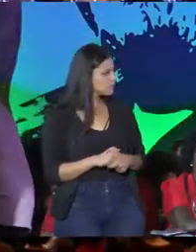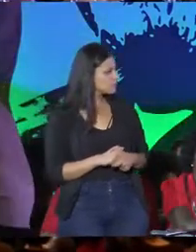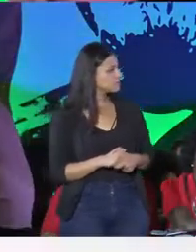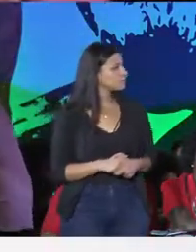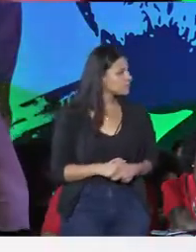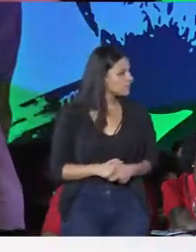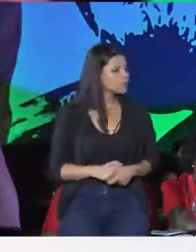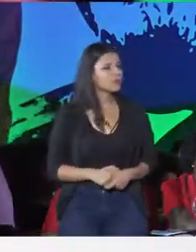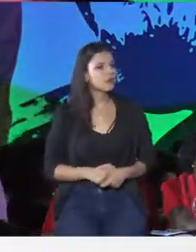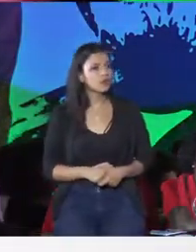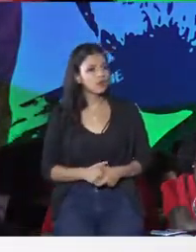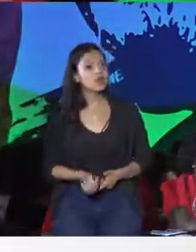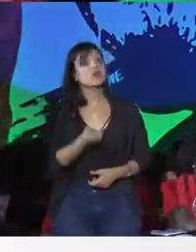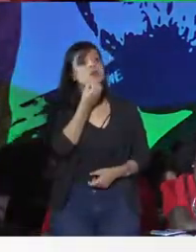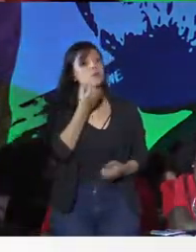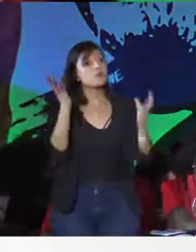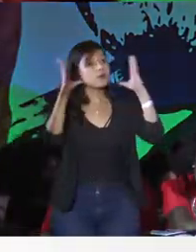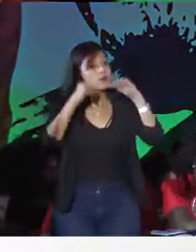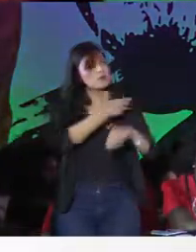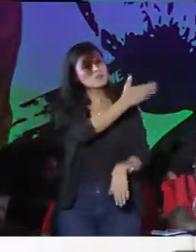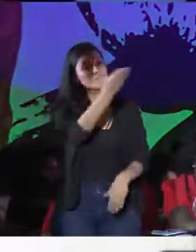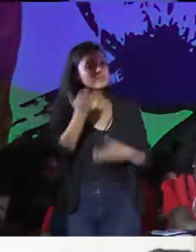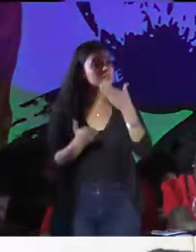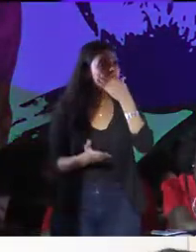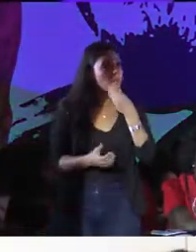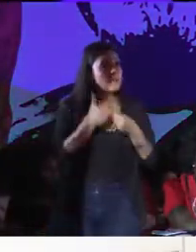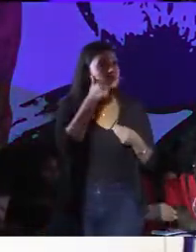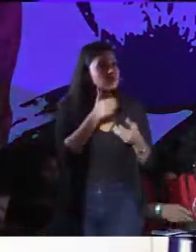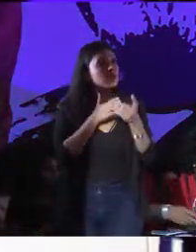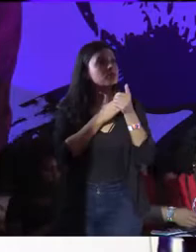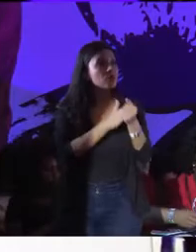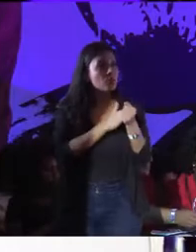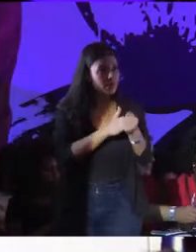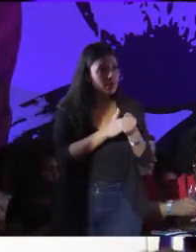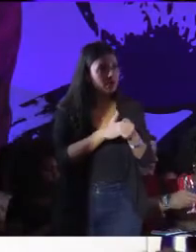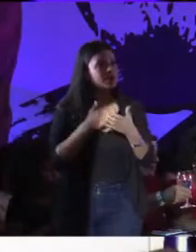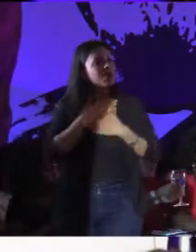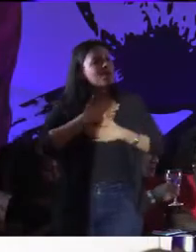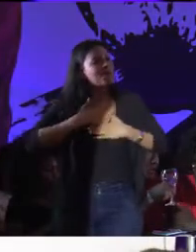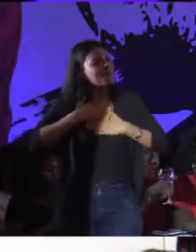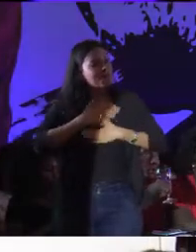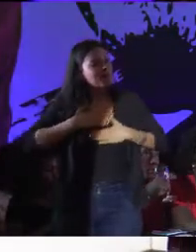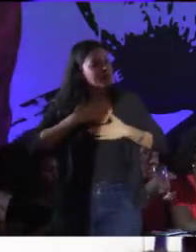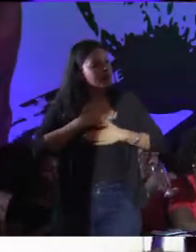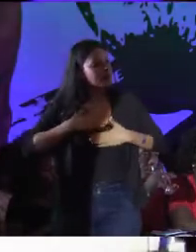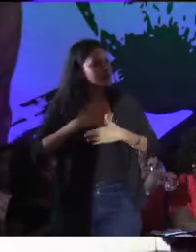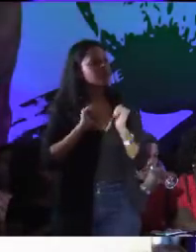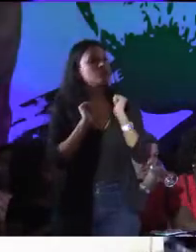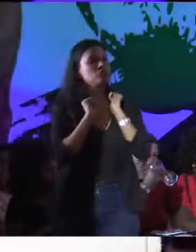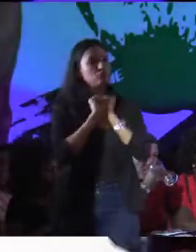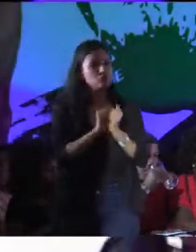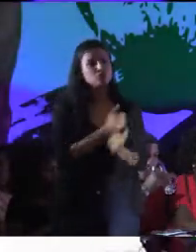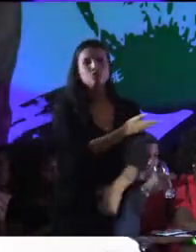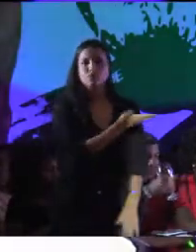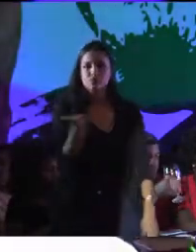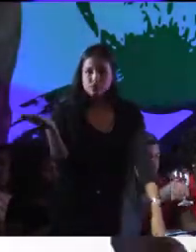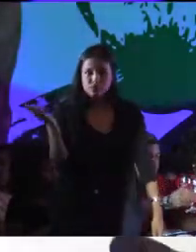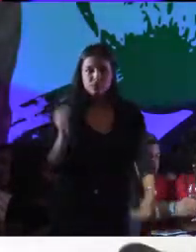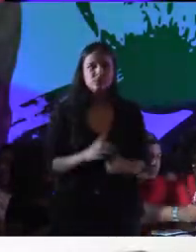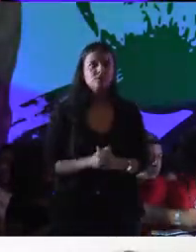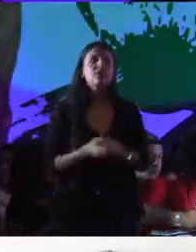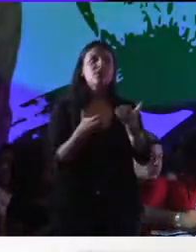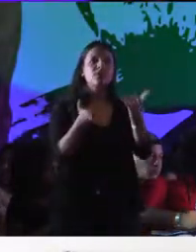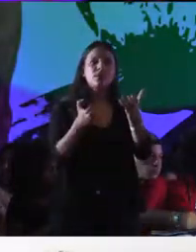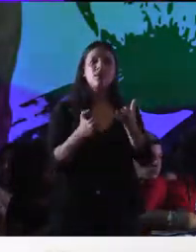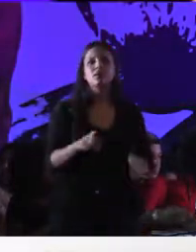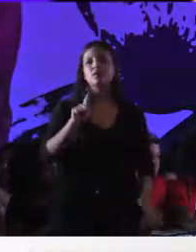Boa noite, companheiras e companheiros. É um prazer estar aqui com todos vocês. Queria saudar a presidente Gleice,